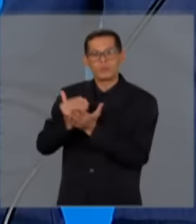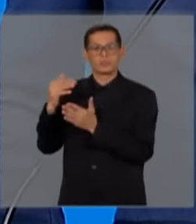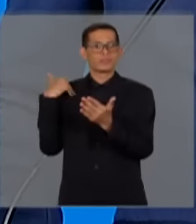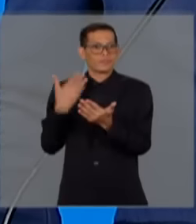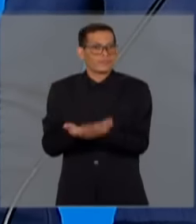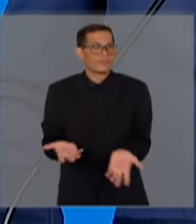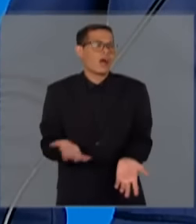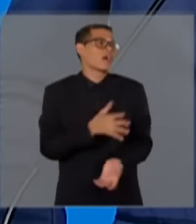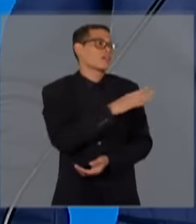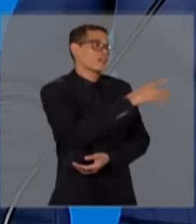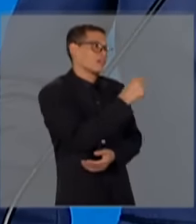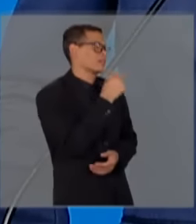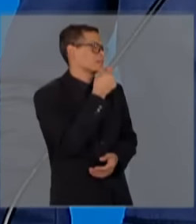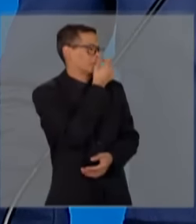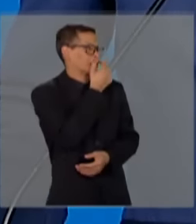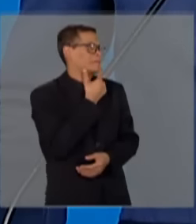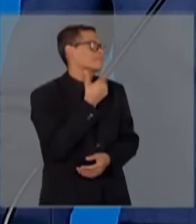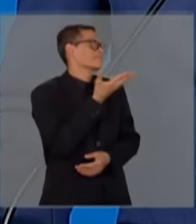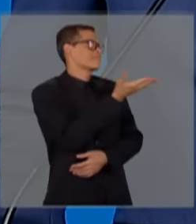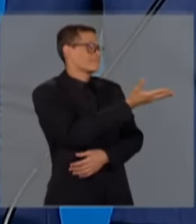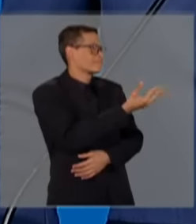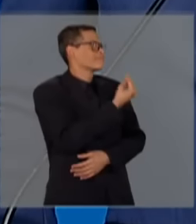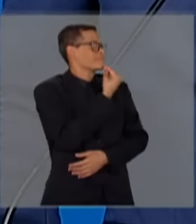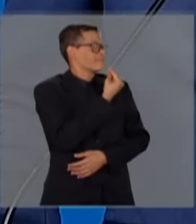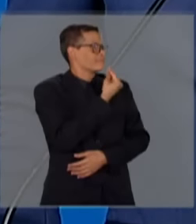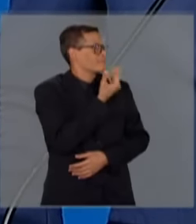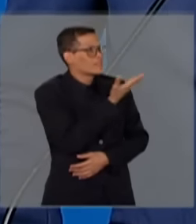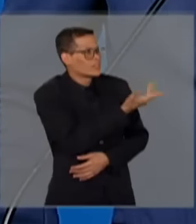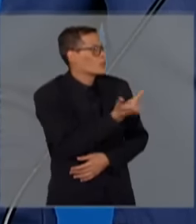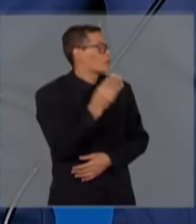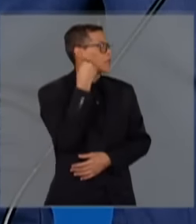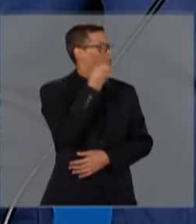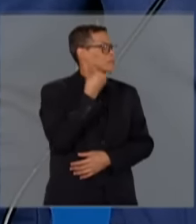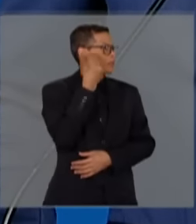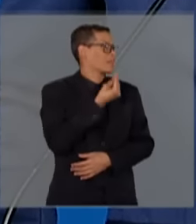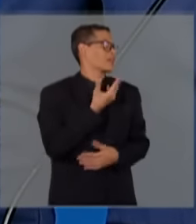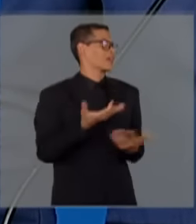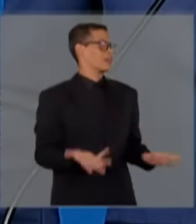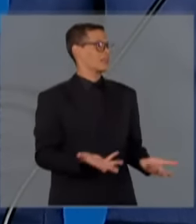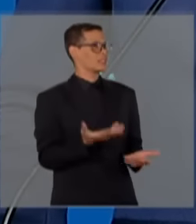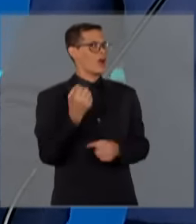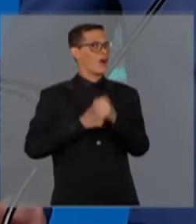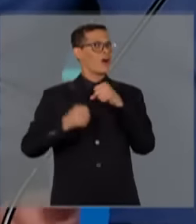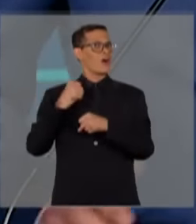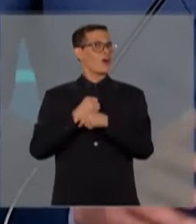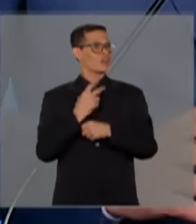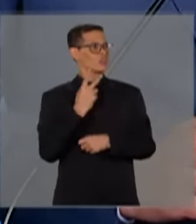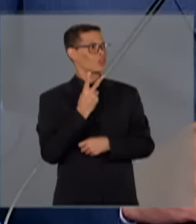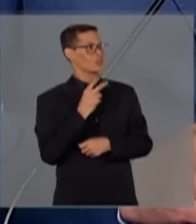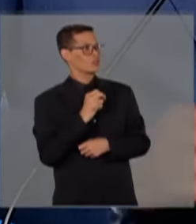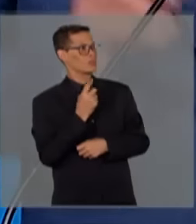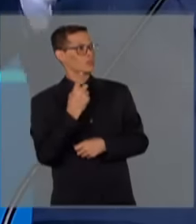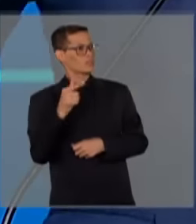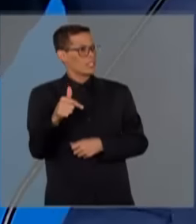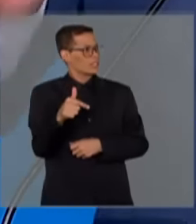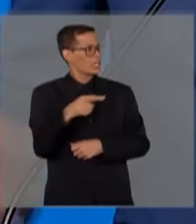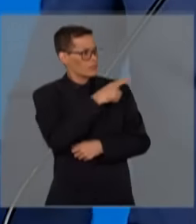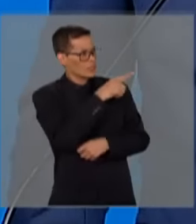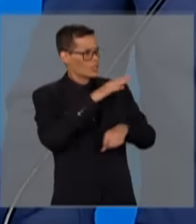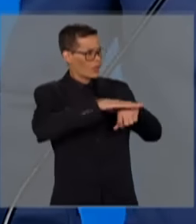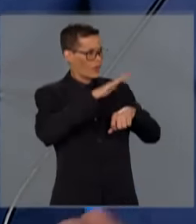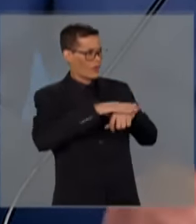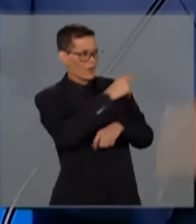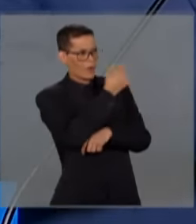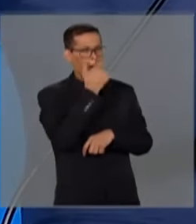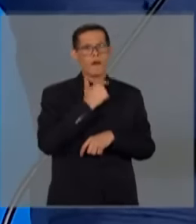gente vê que você realmente não tem experiência de nada né inclusive 22 de setembro de 2017 aqu bolo tá dirigindo Ó presta atenção